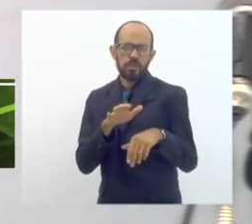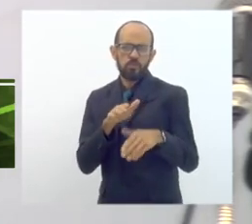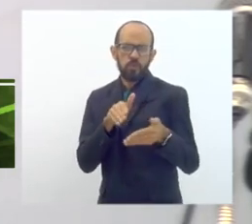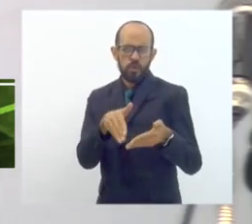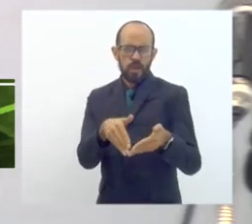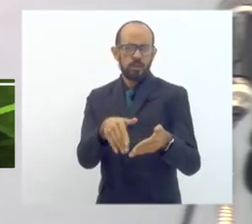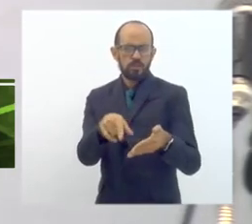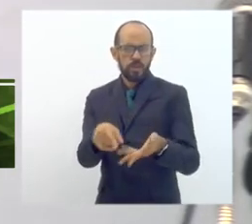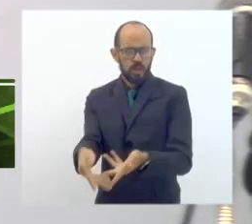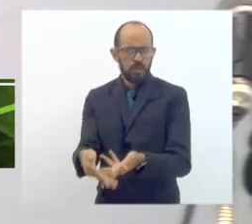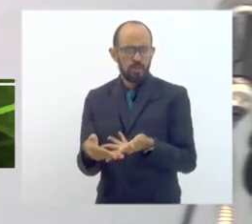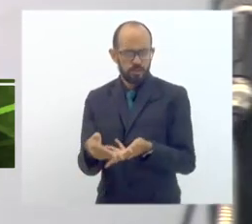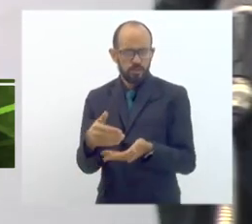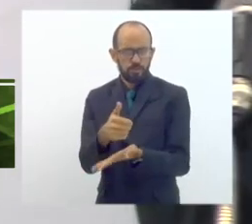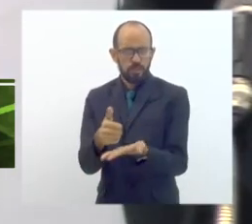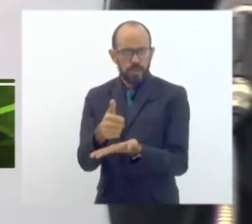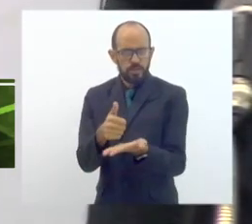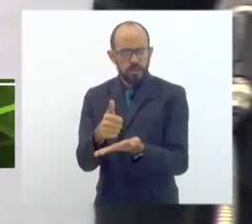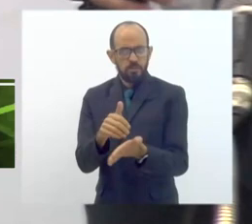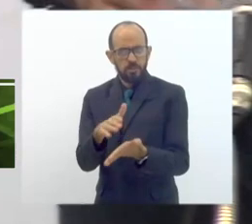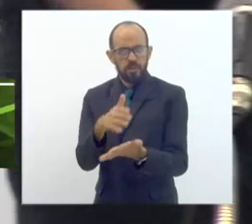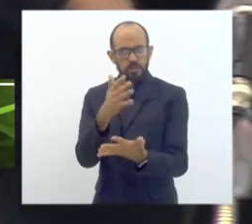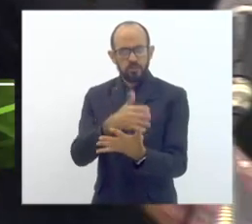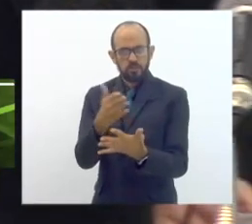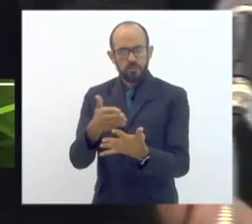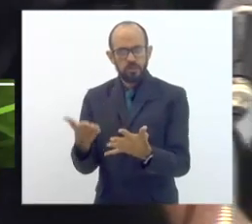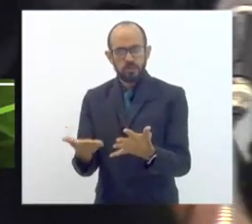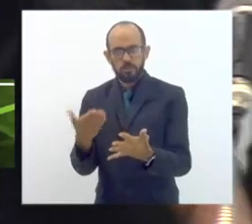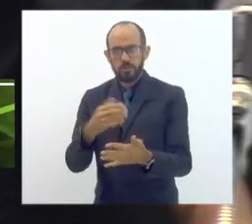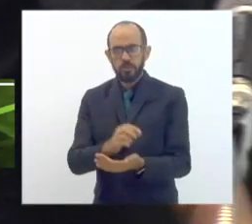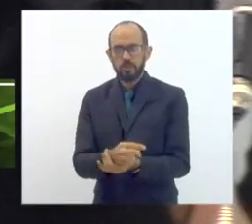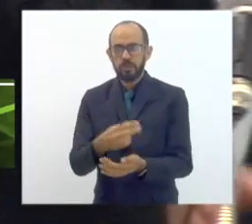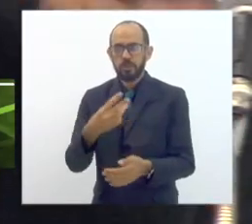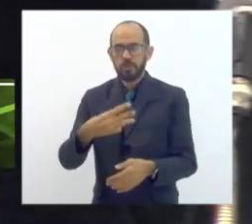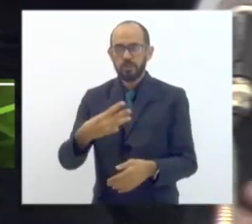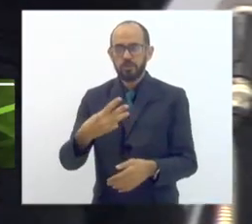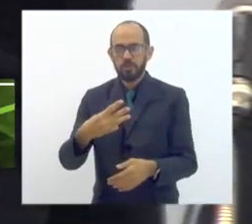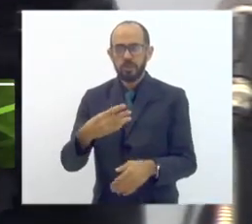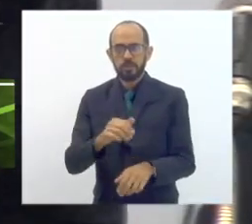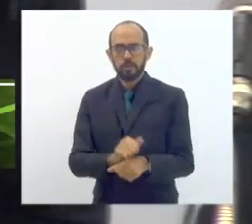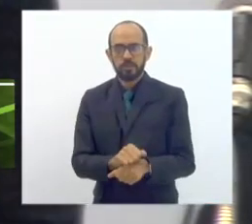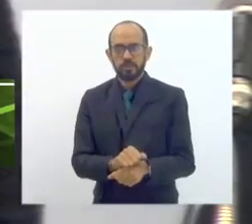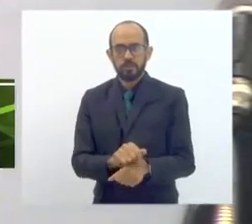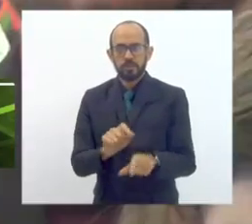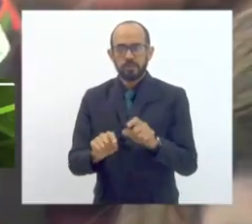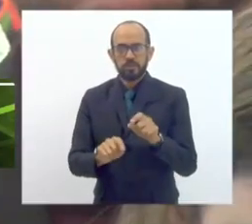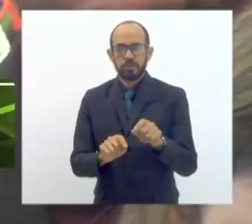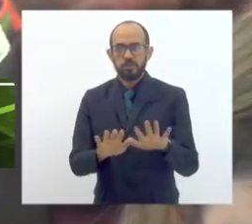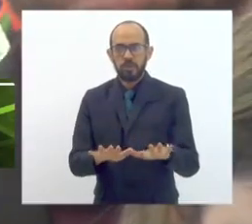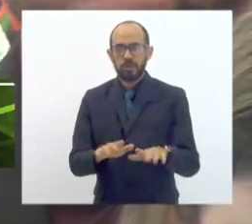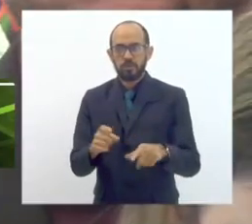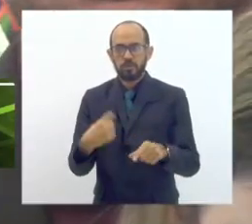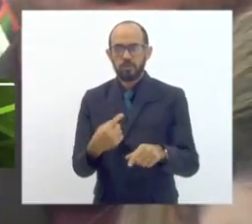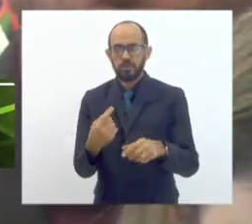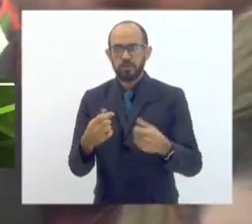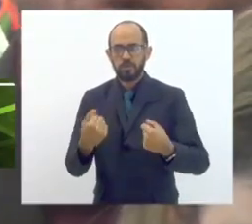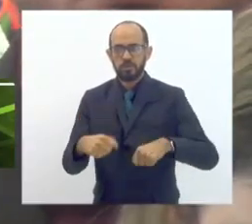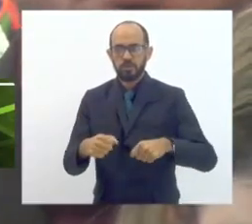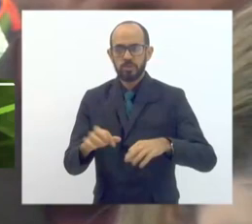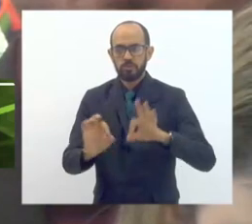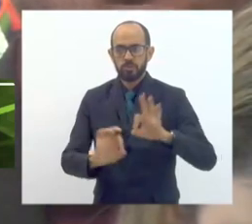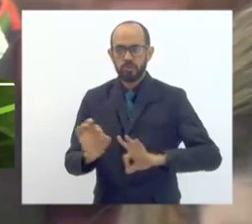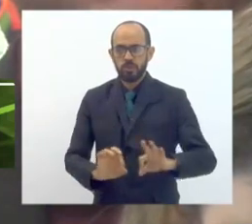a operacionalização, embora o financiamento seja tripartite, a operacionalização é do município, e a gente precisa organizar um processo